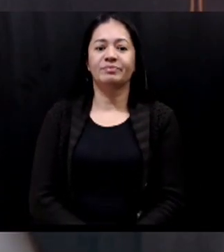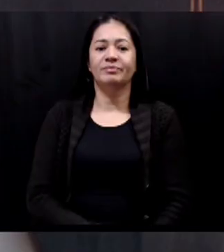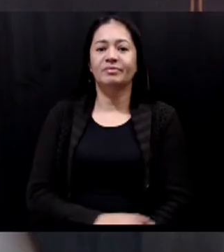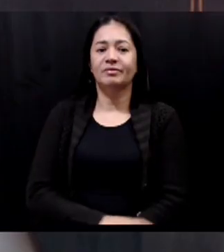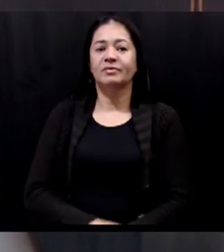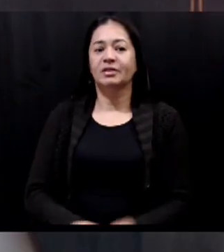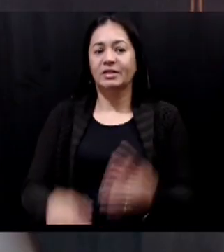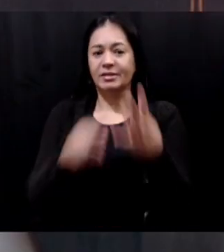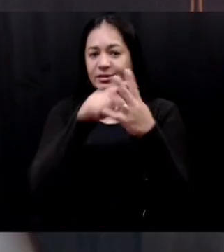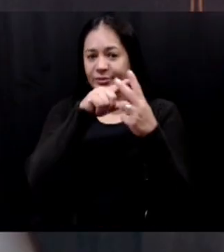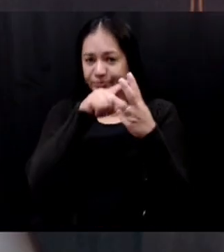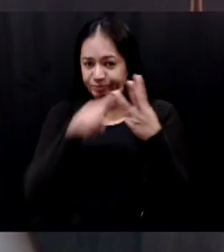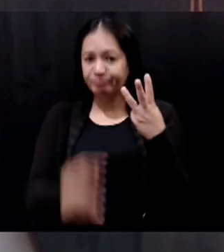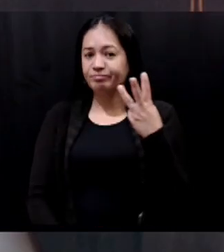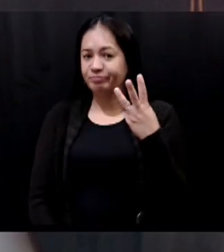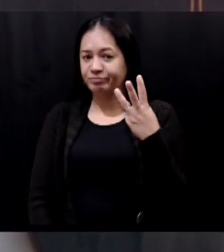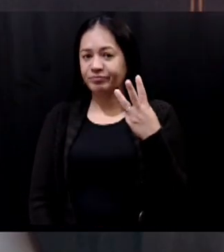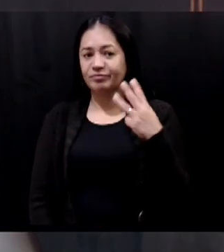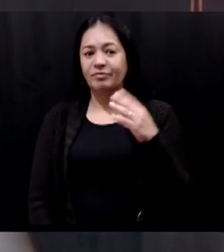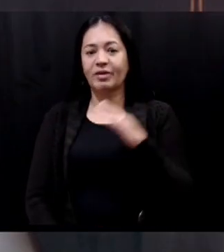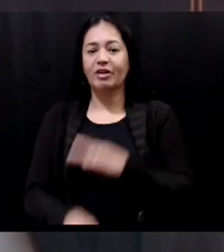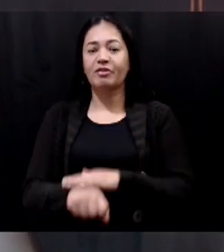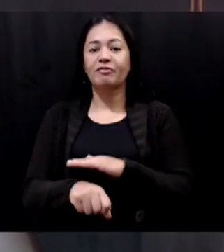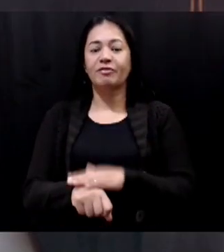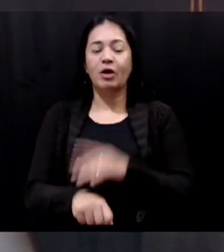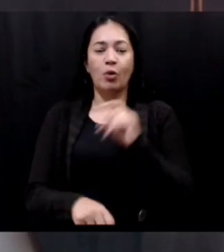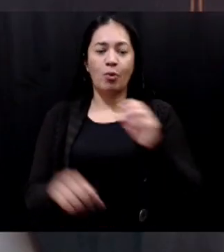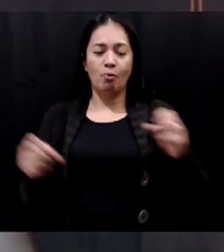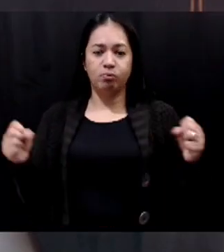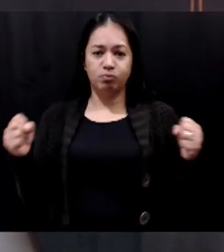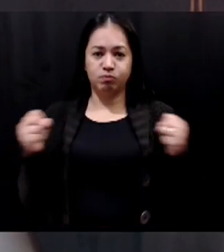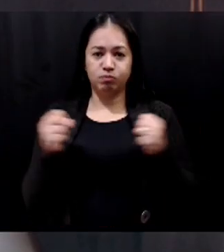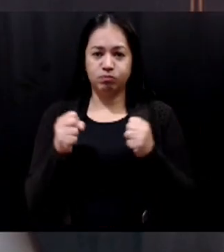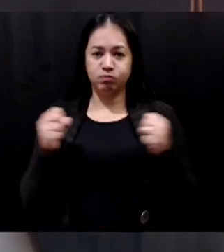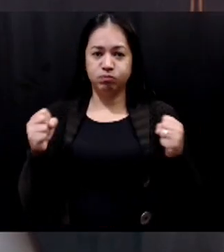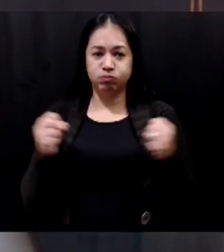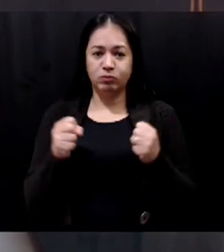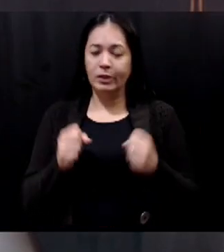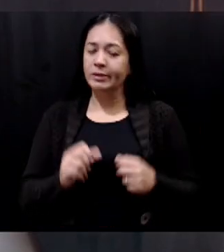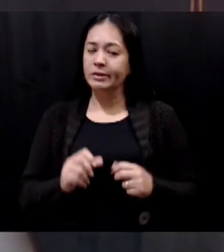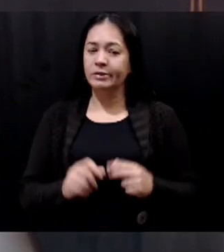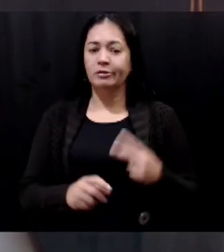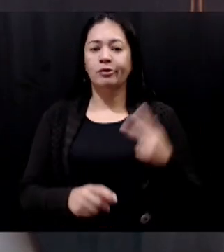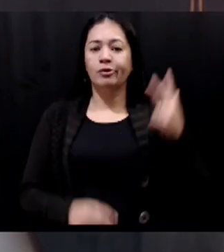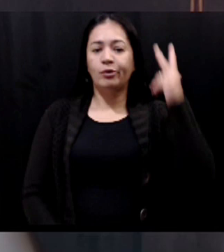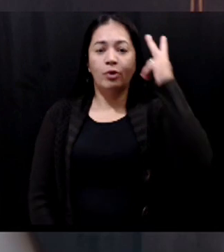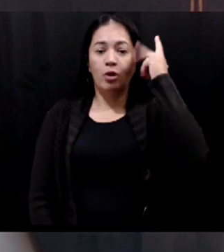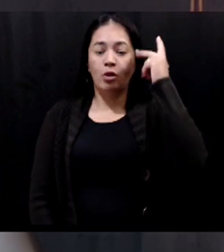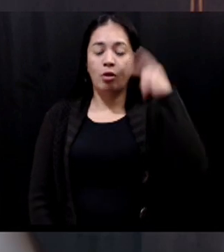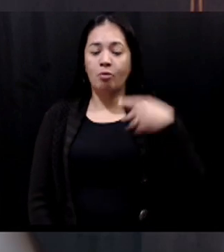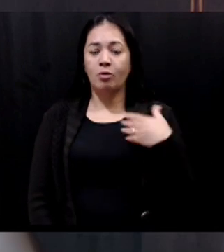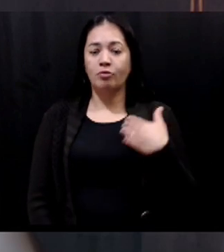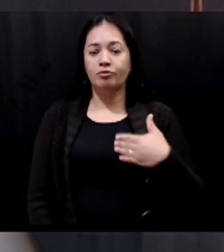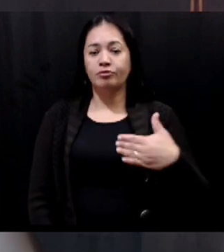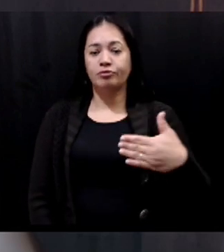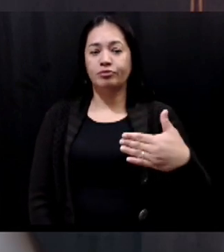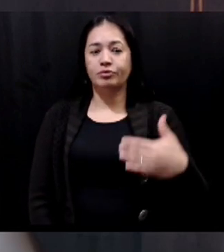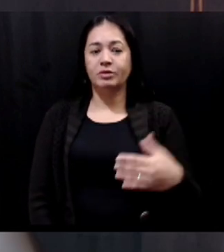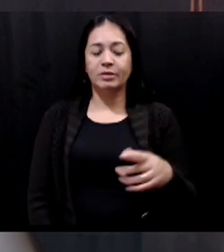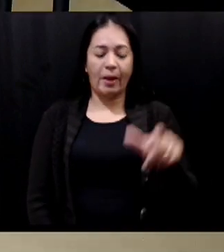que o efeito sanfona seja tão corriqueiro aí na nossa vida, em quem está fazendo dieta, em quem deseja